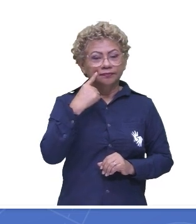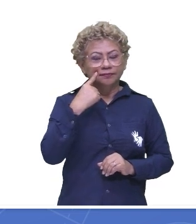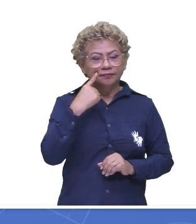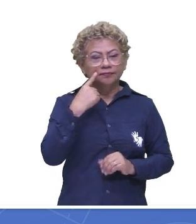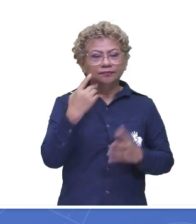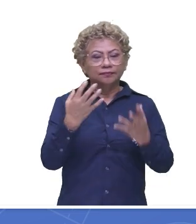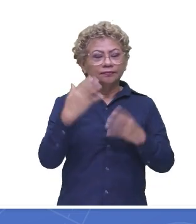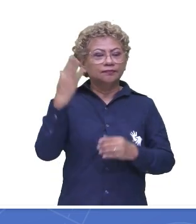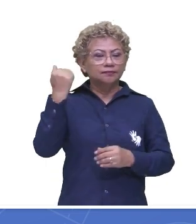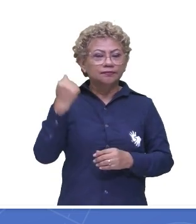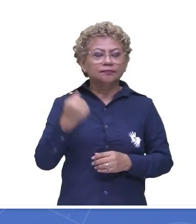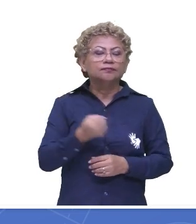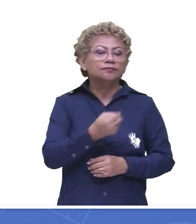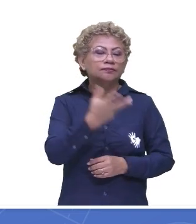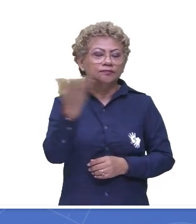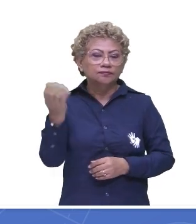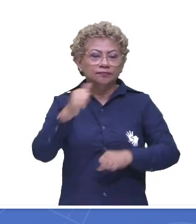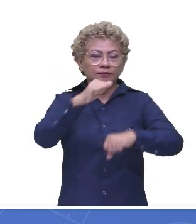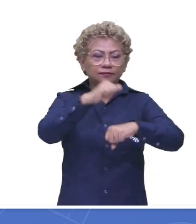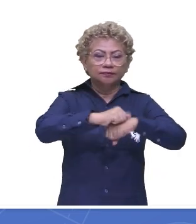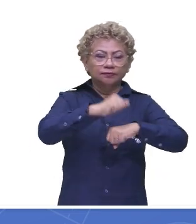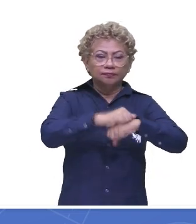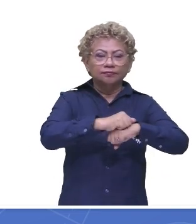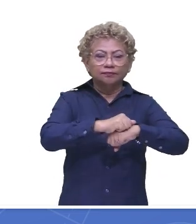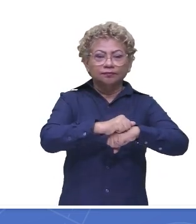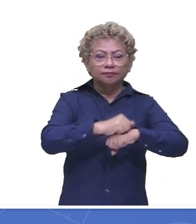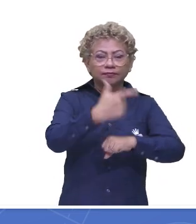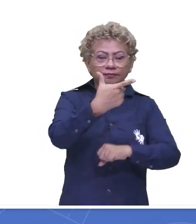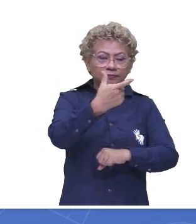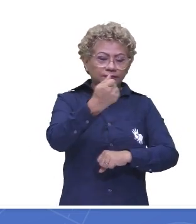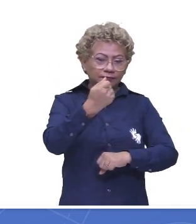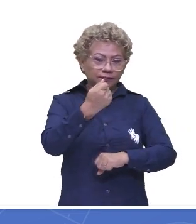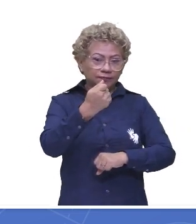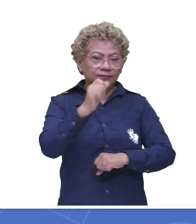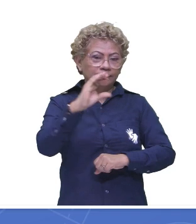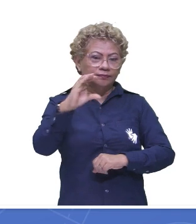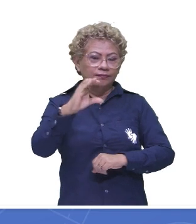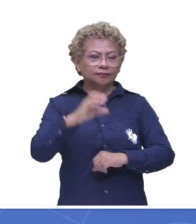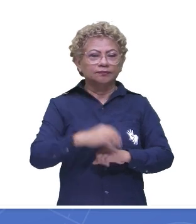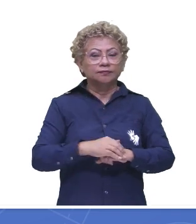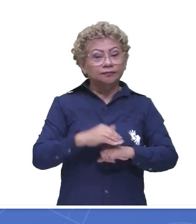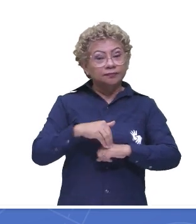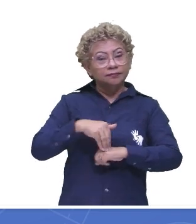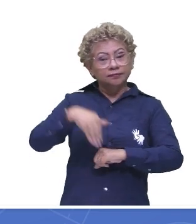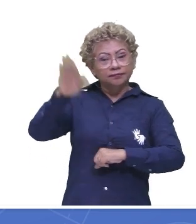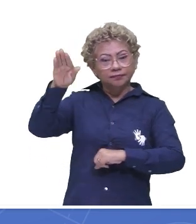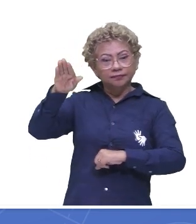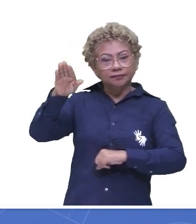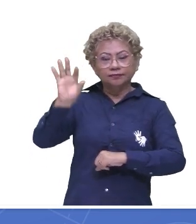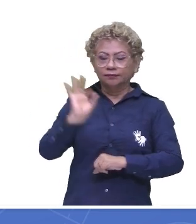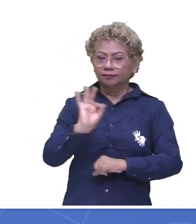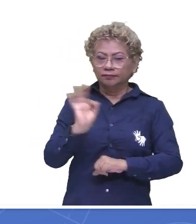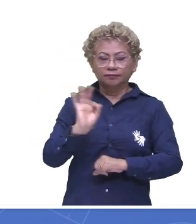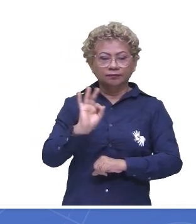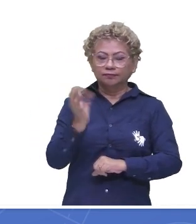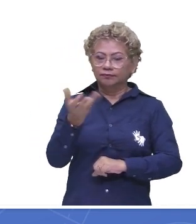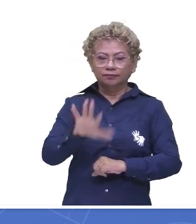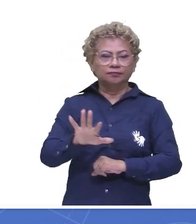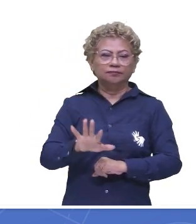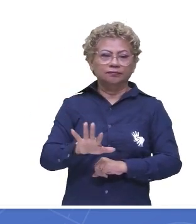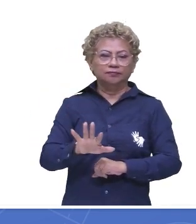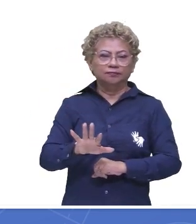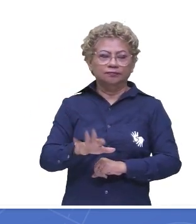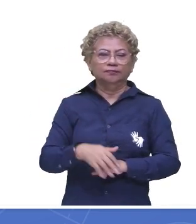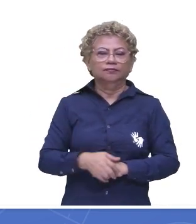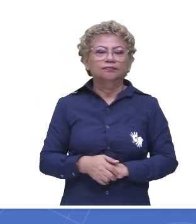quer saber quais estão sólidos até 20 graus Celsius, né? Então, se passou de 20 graus Celsius aqui, significa que ele não está